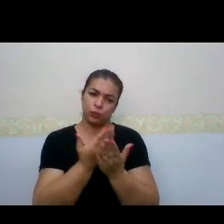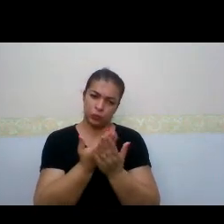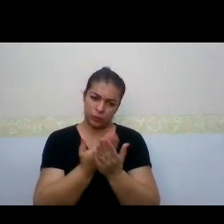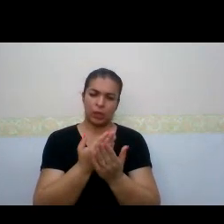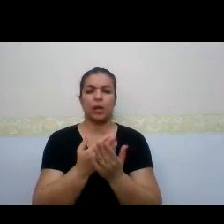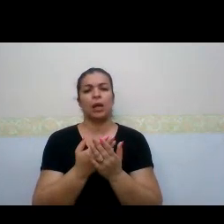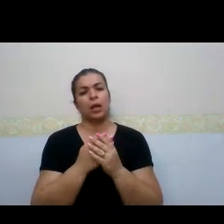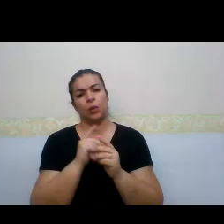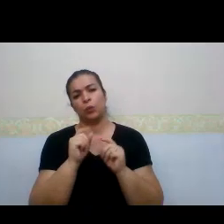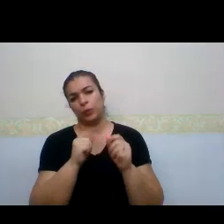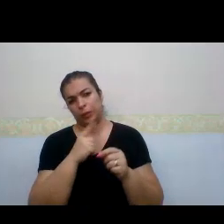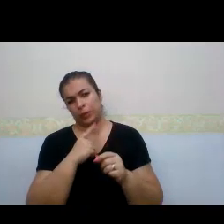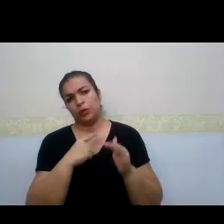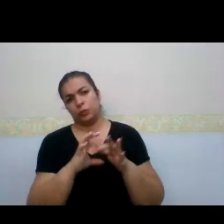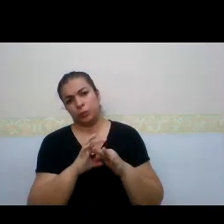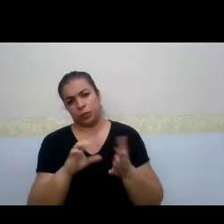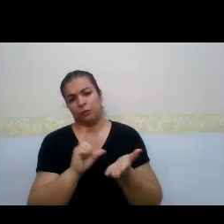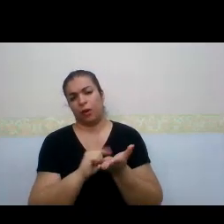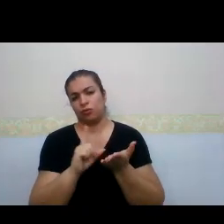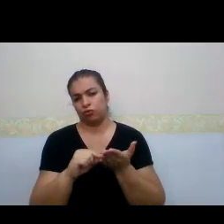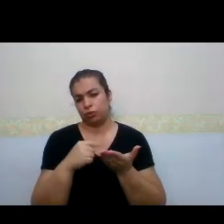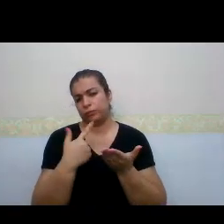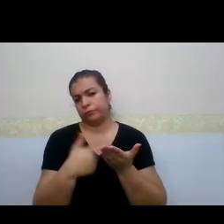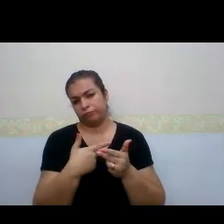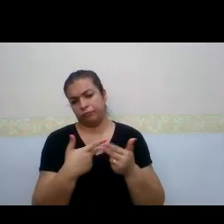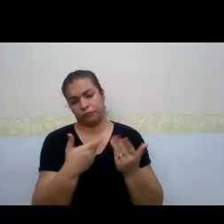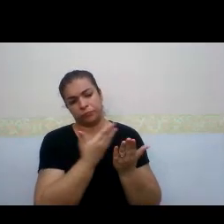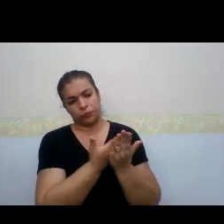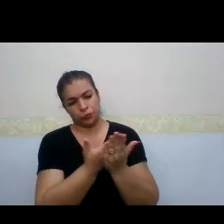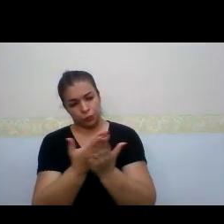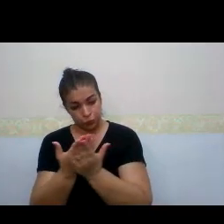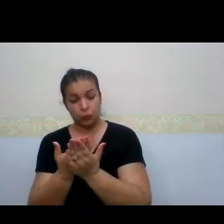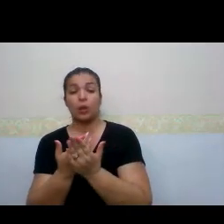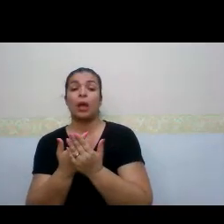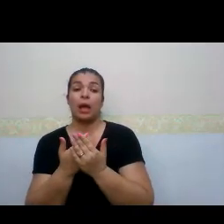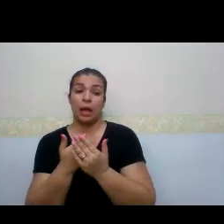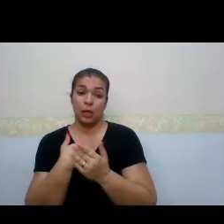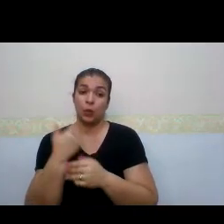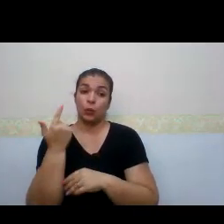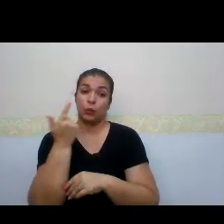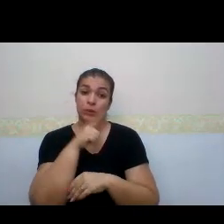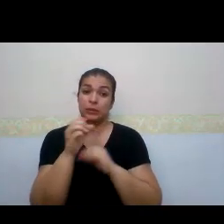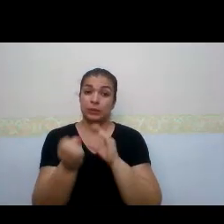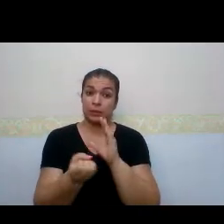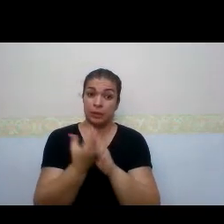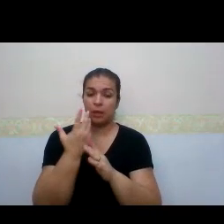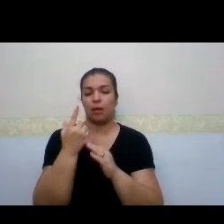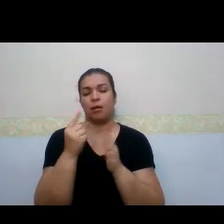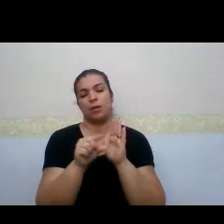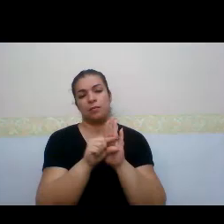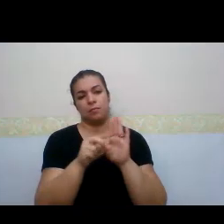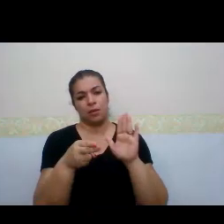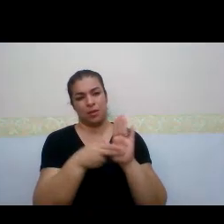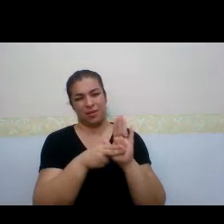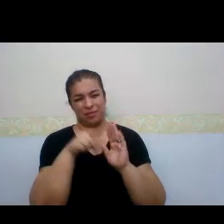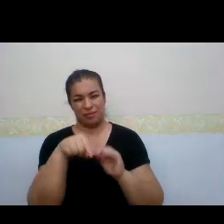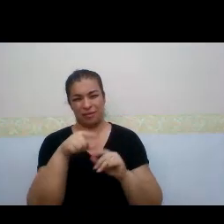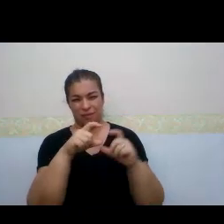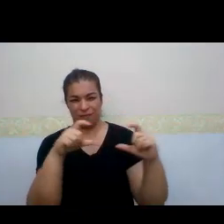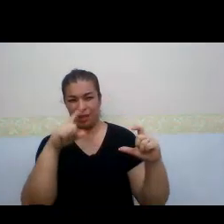disponível, eu consegui elaborar a parte da ementa, que é essa que eu estou marcando em amarelo aí, né, o que equivale a essa